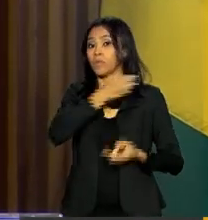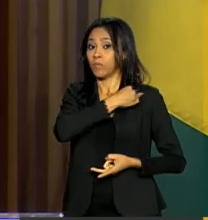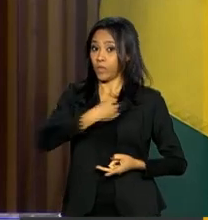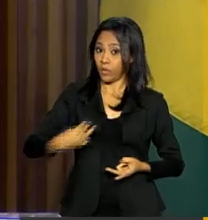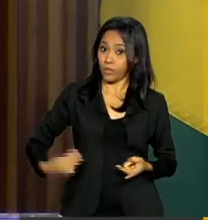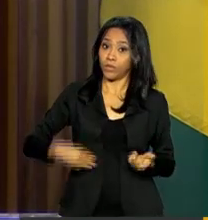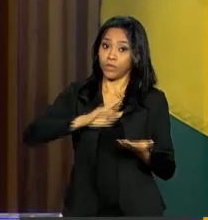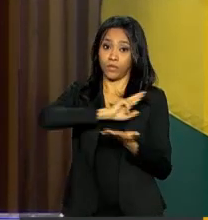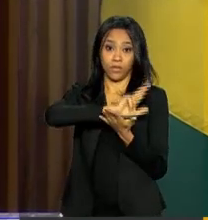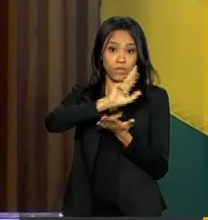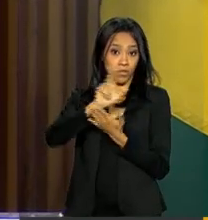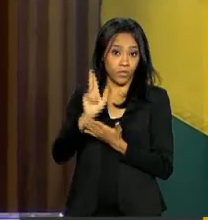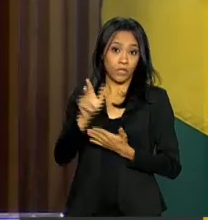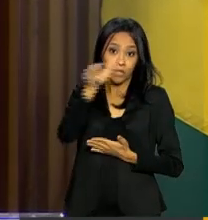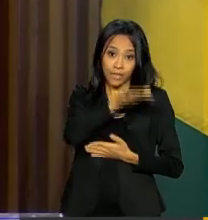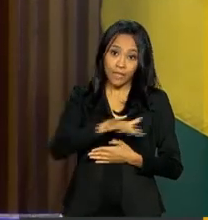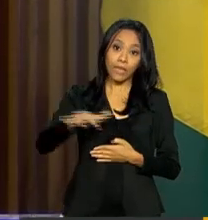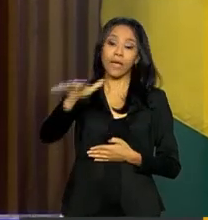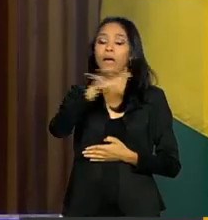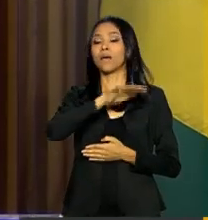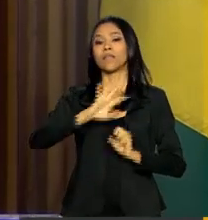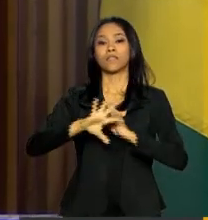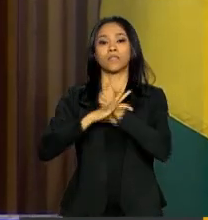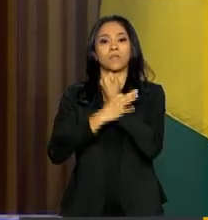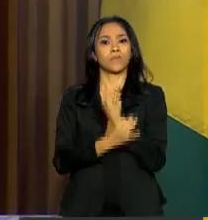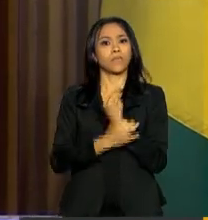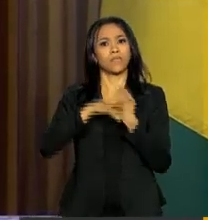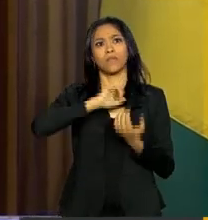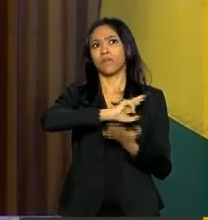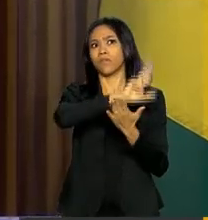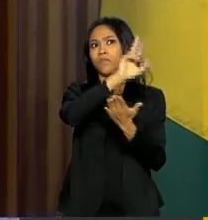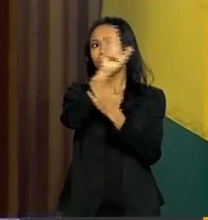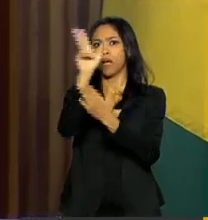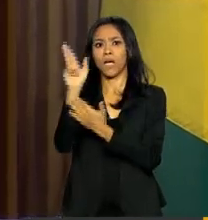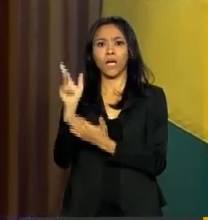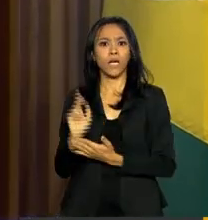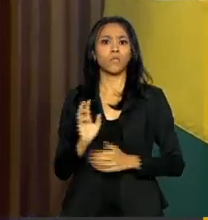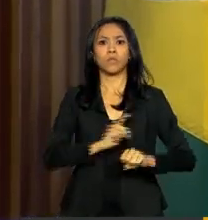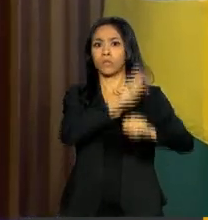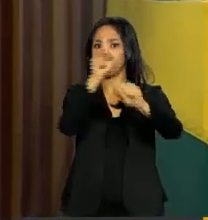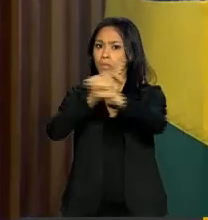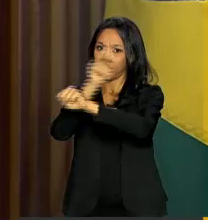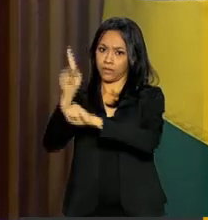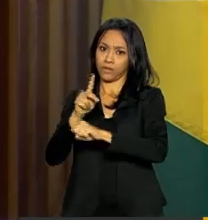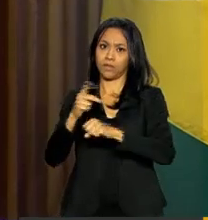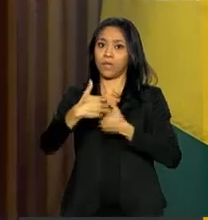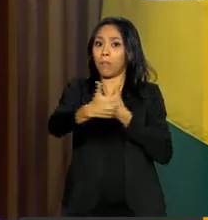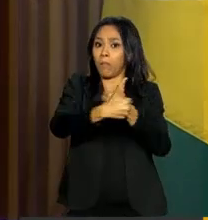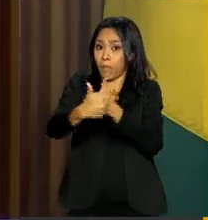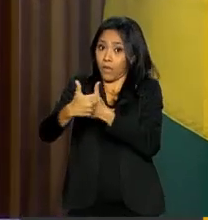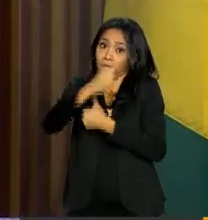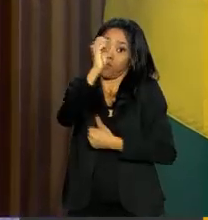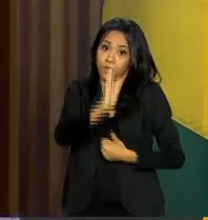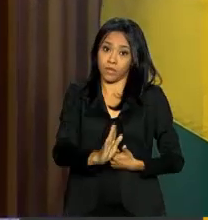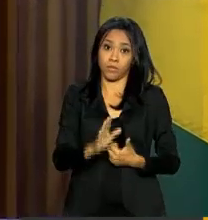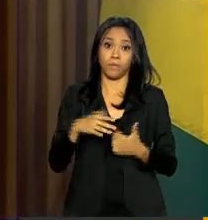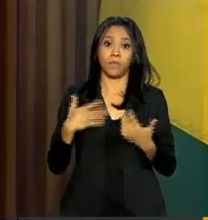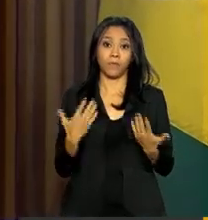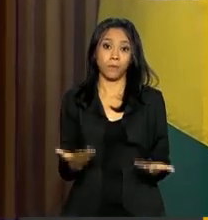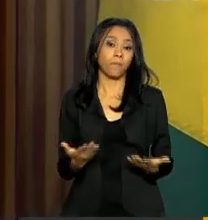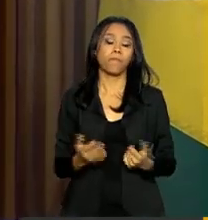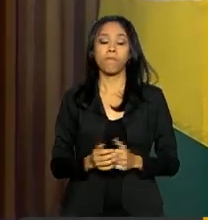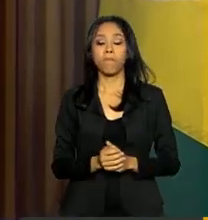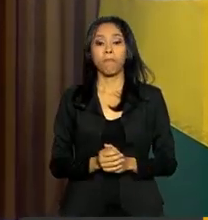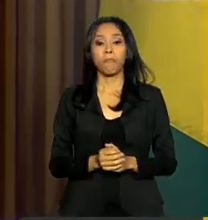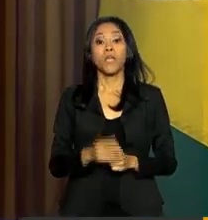segurança e vários países que fazem fronteira com nosso país até que num dado momento